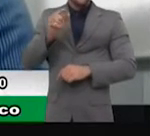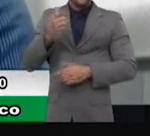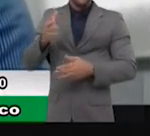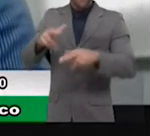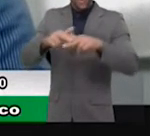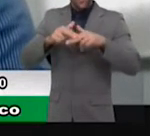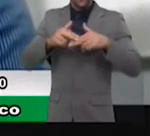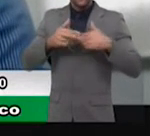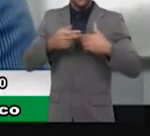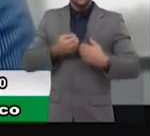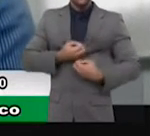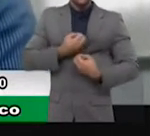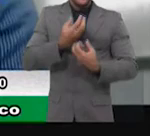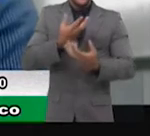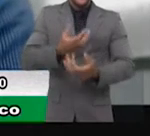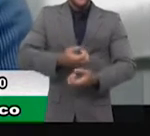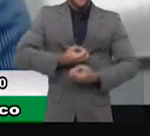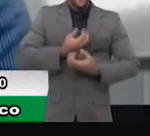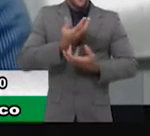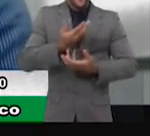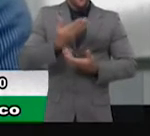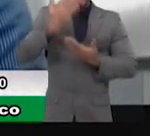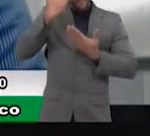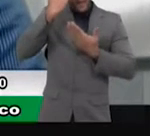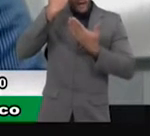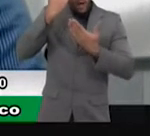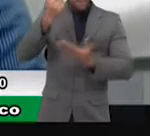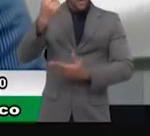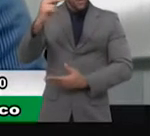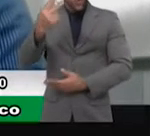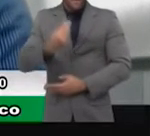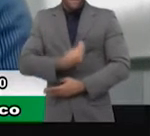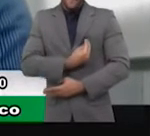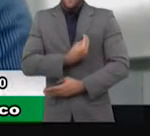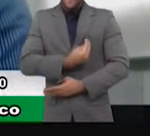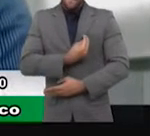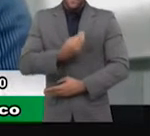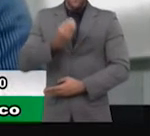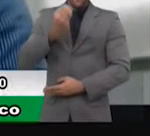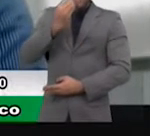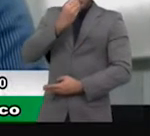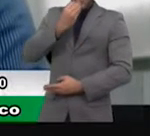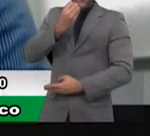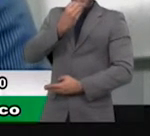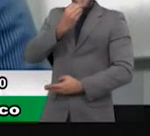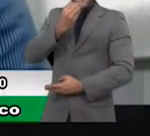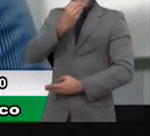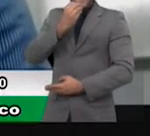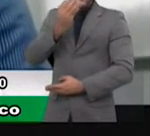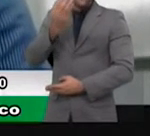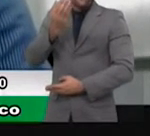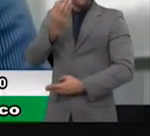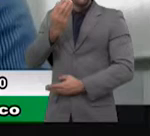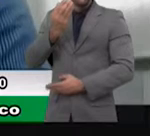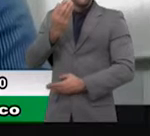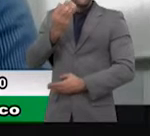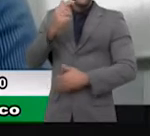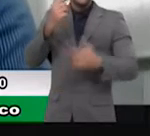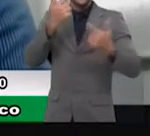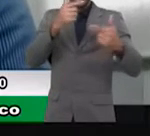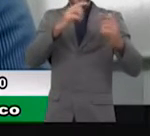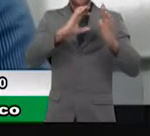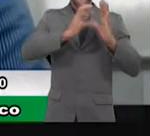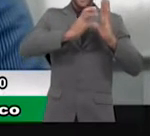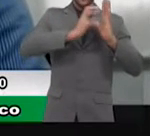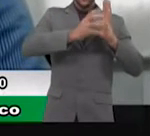Paula, ser grato à sua vida pela aquela oportunidade da gente estar na coligação.